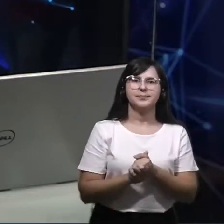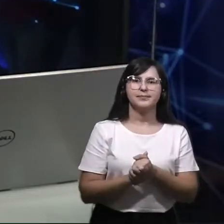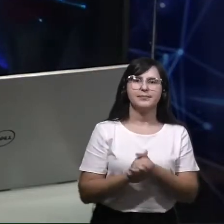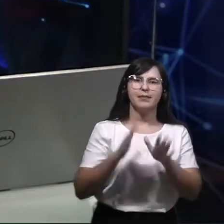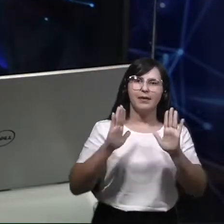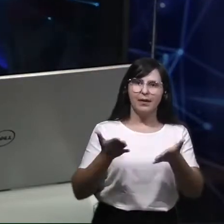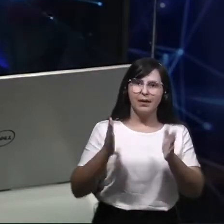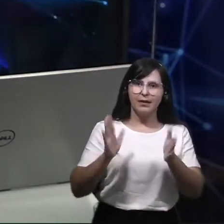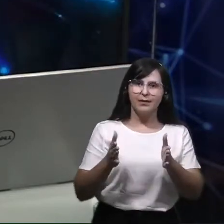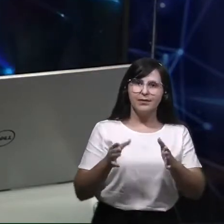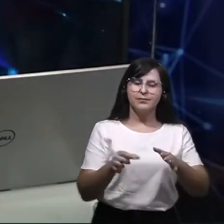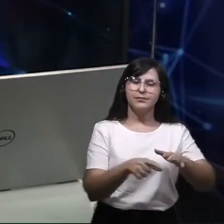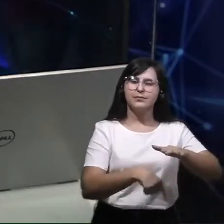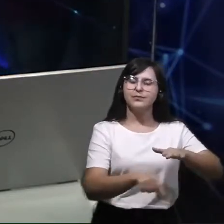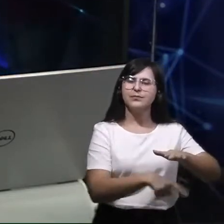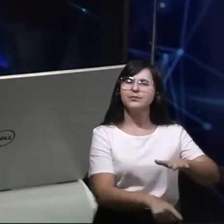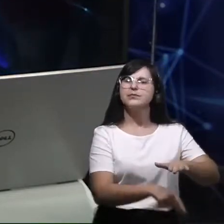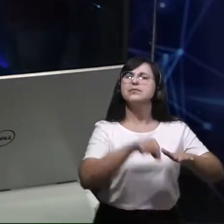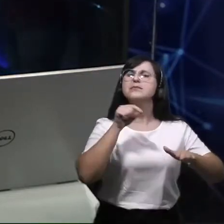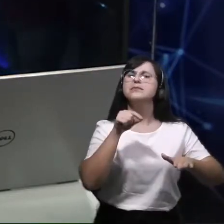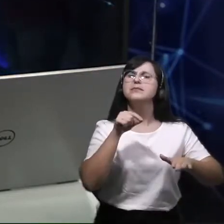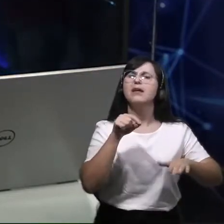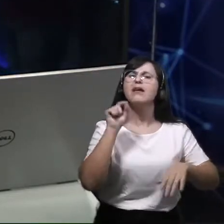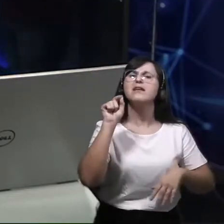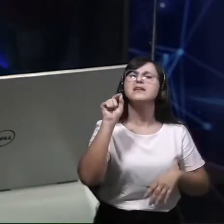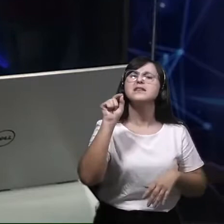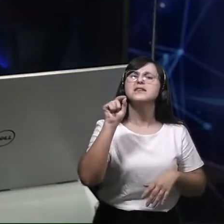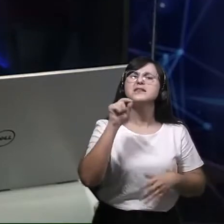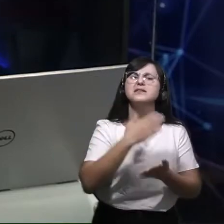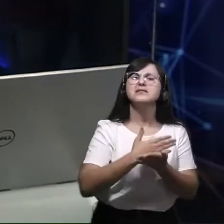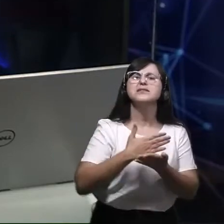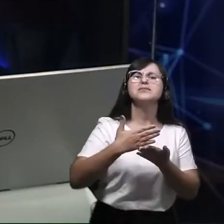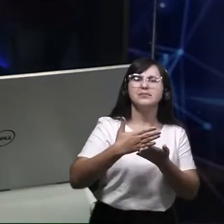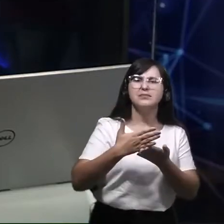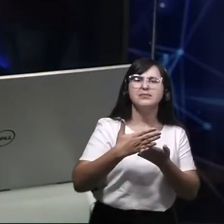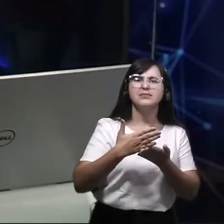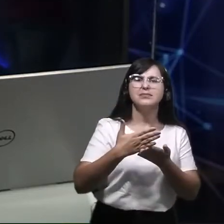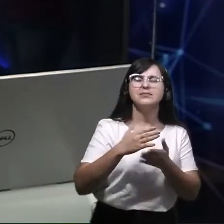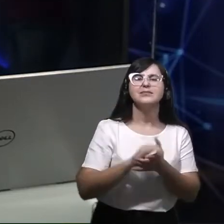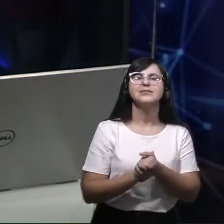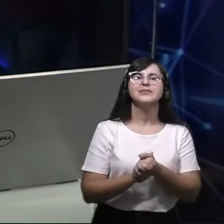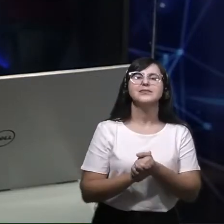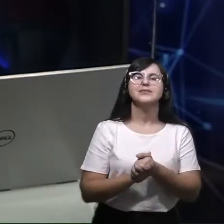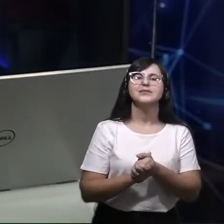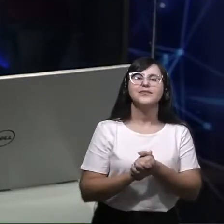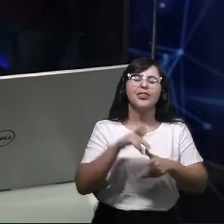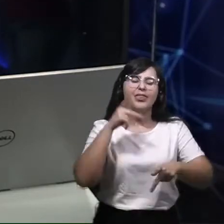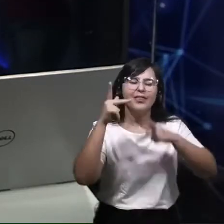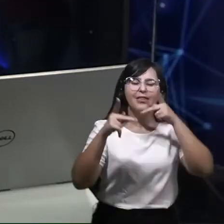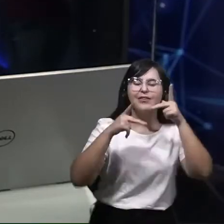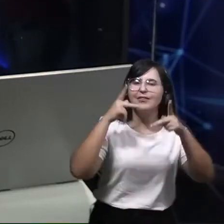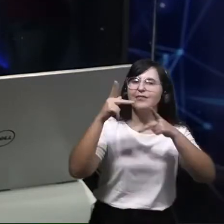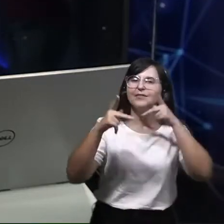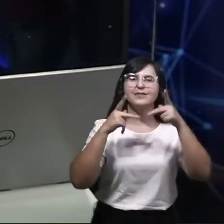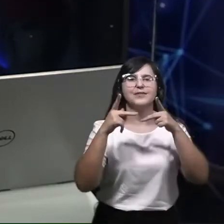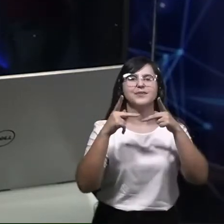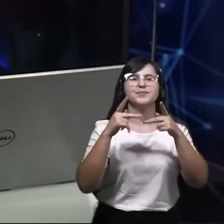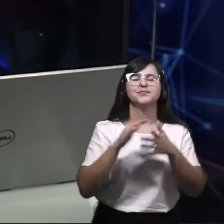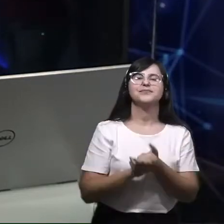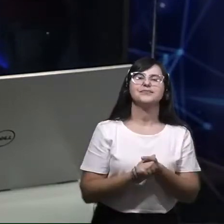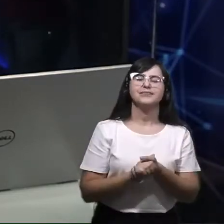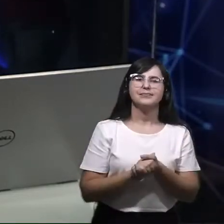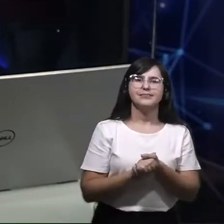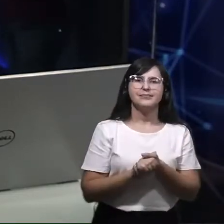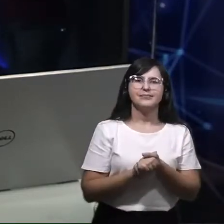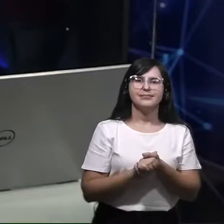agora fazer o sorteio e vamos definir, a partir de agora, os candidatos que irão iniciar com a explanação, né, a abertura, as considerações